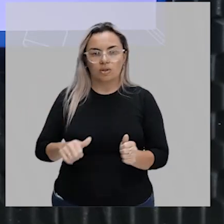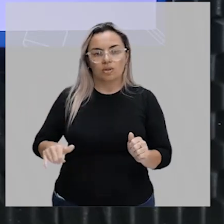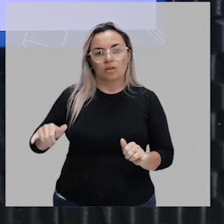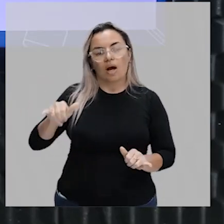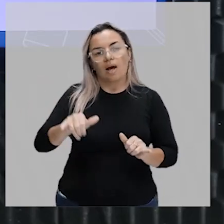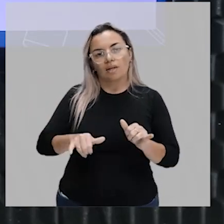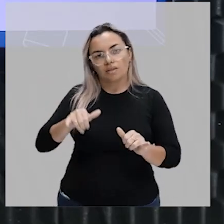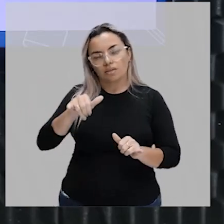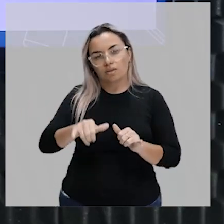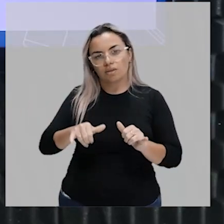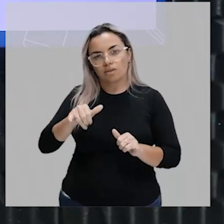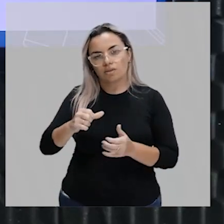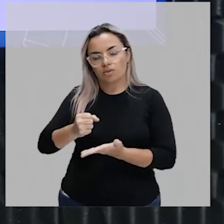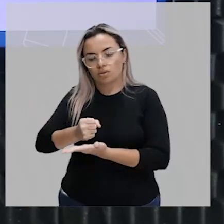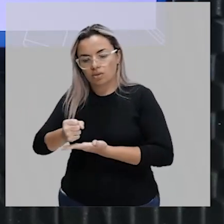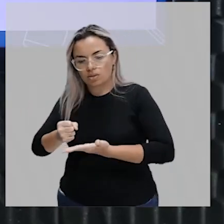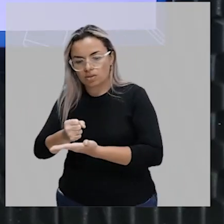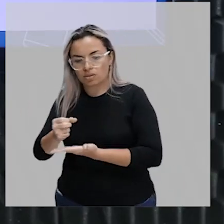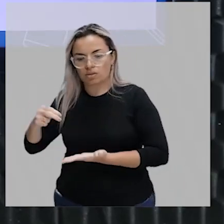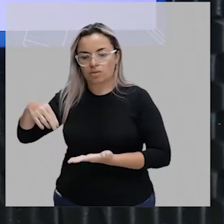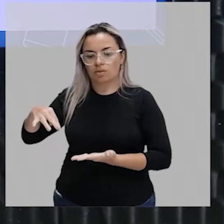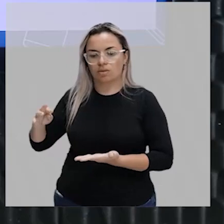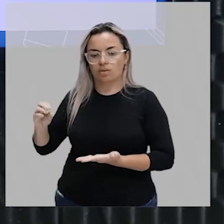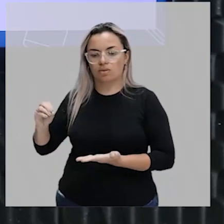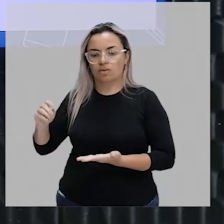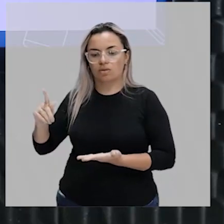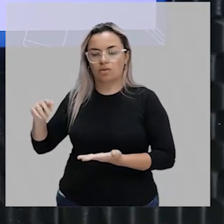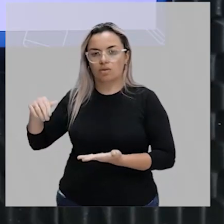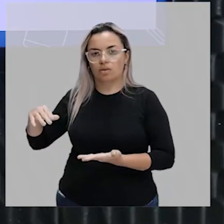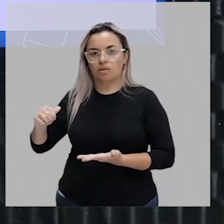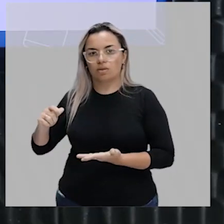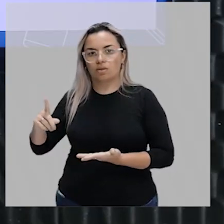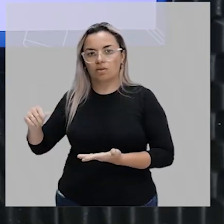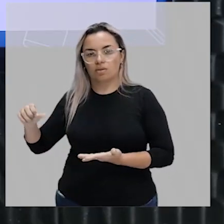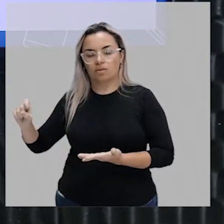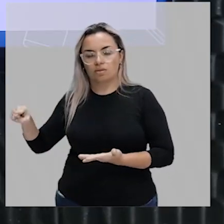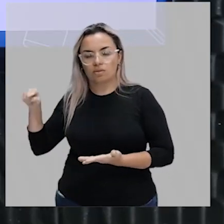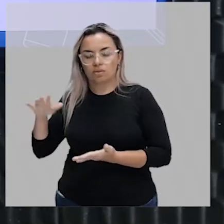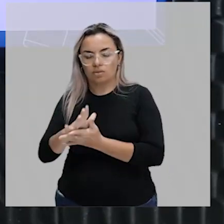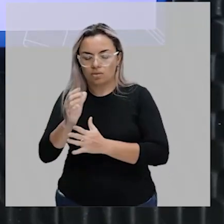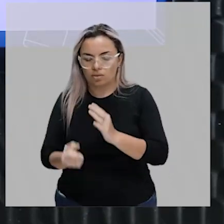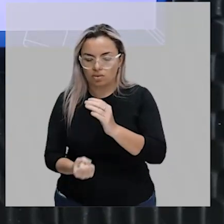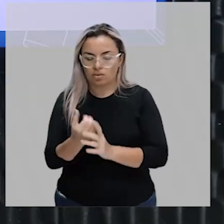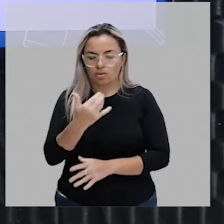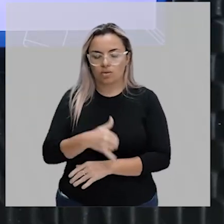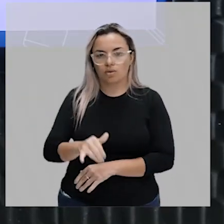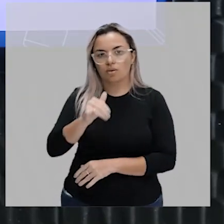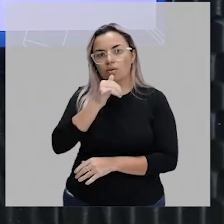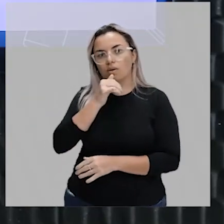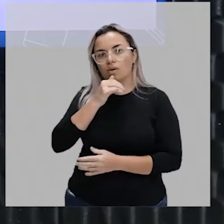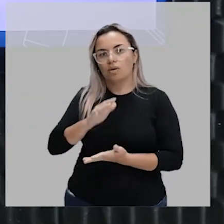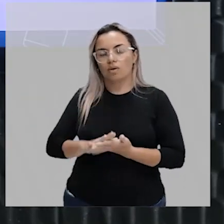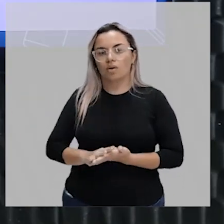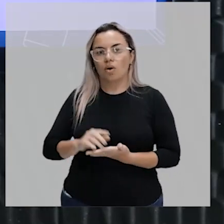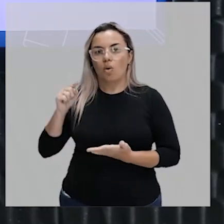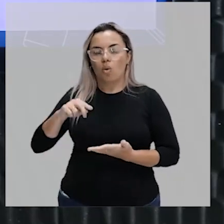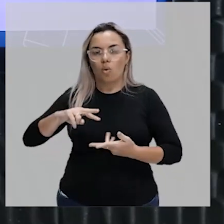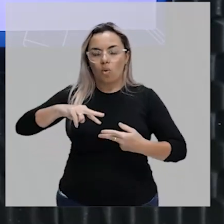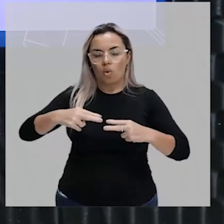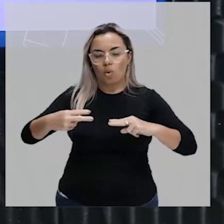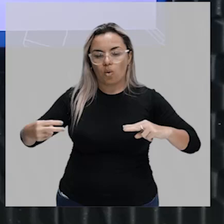ácidos nucleicos. As bases nitrogenadas são esses componentes que vão originar, por exemplo, o código que